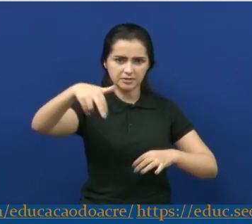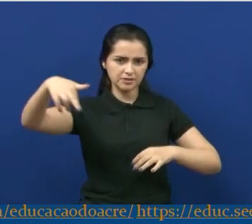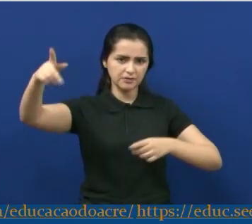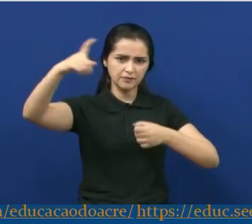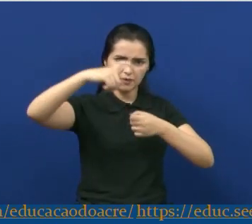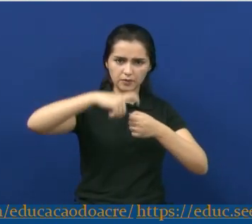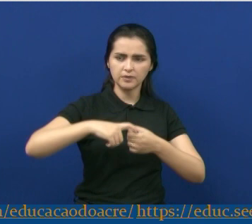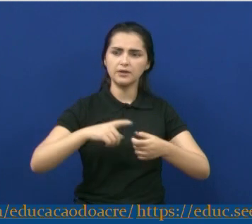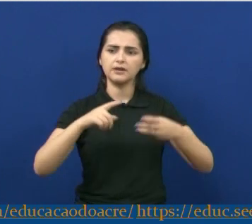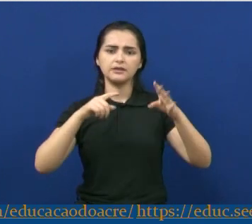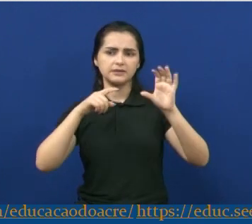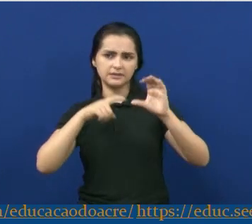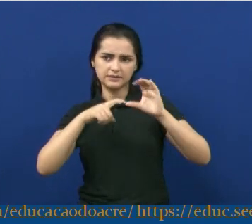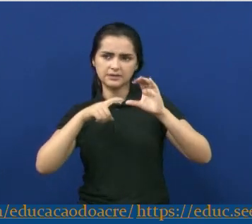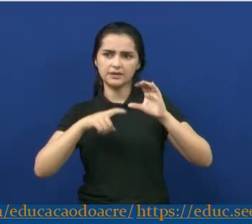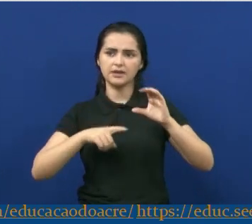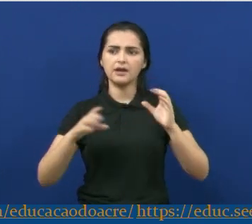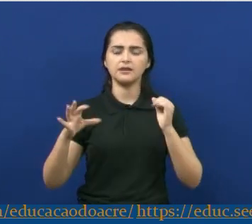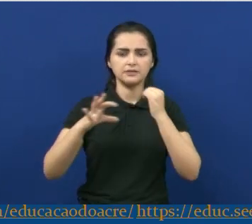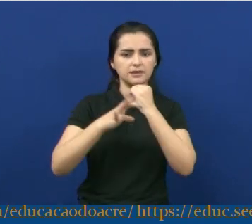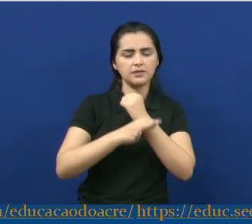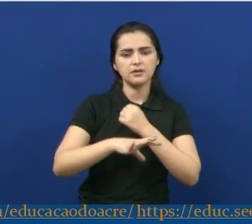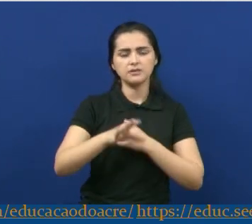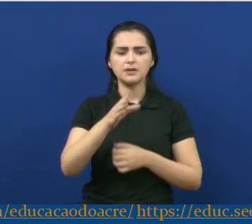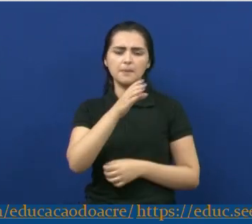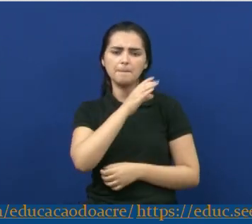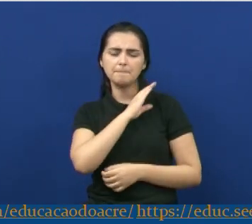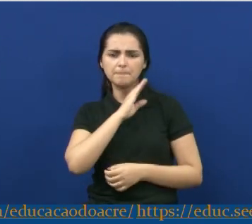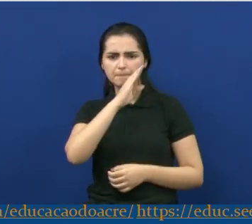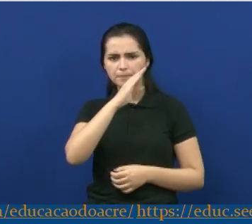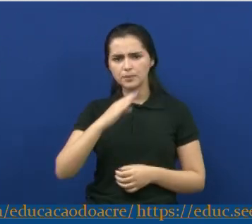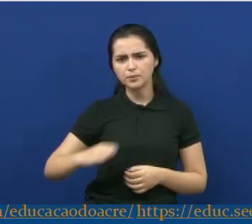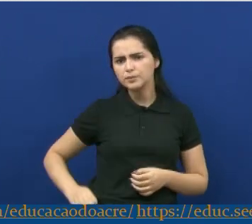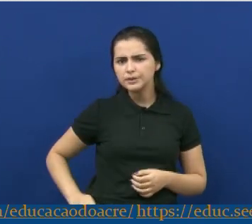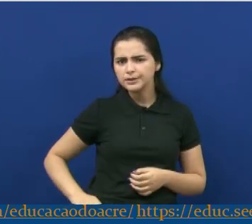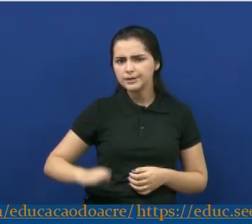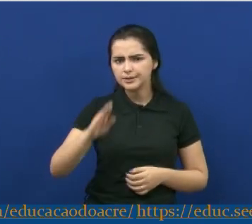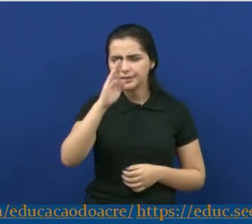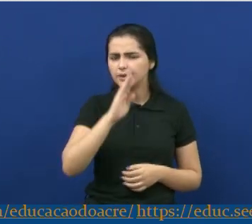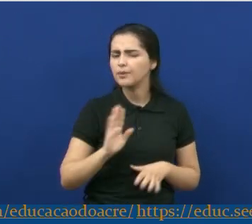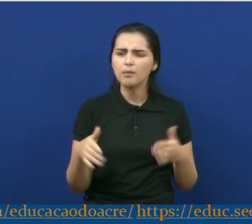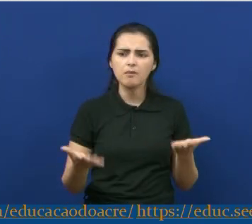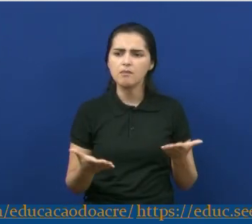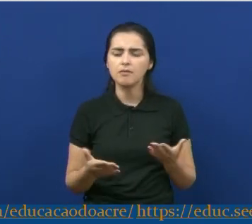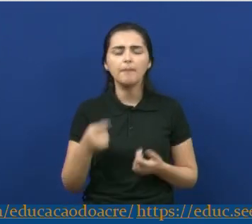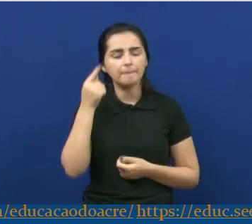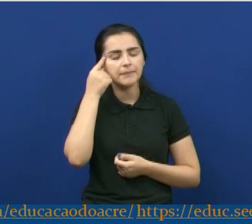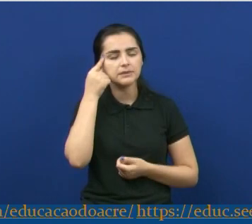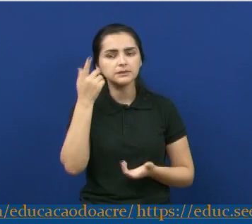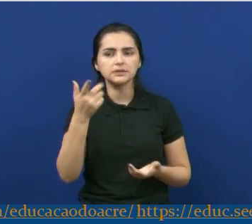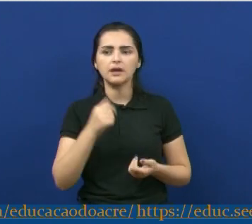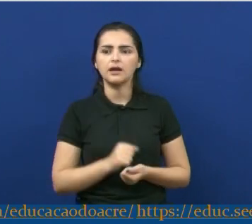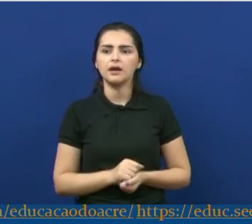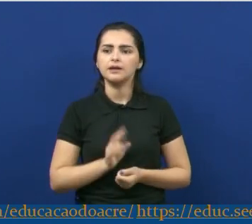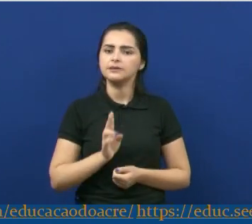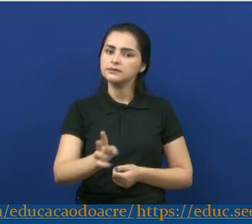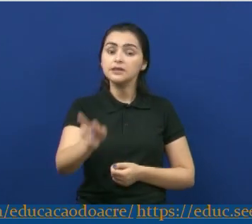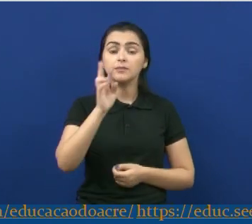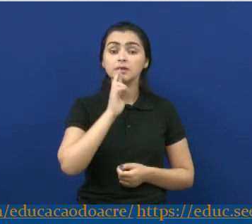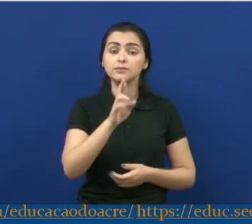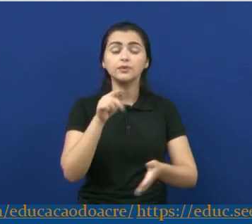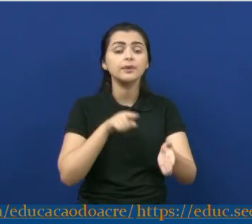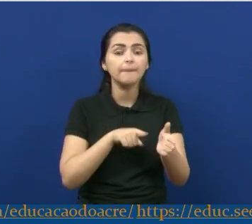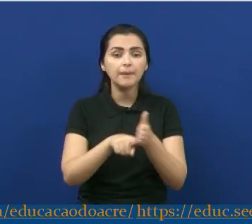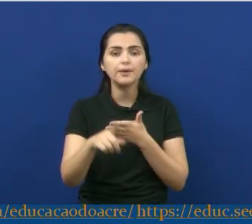o direito ao voto, ou letra D, a segurança pública. Gente, é só a gente pensar, toda vez que a gente for responder uma